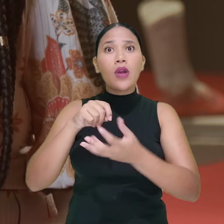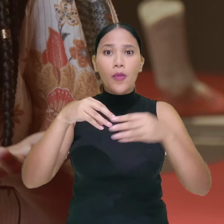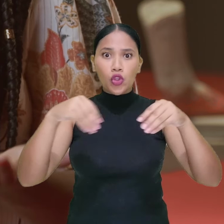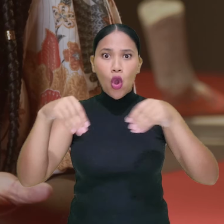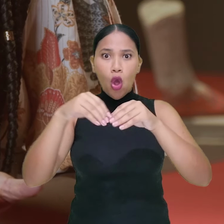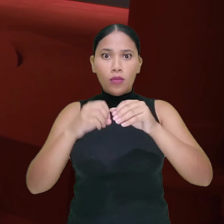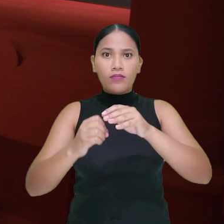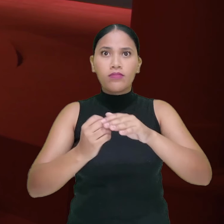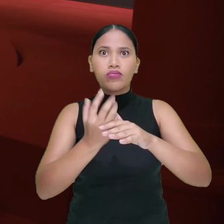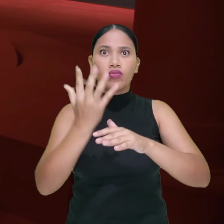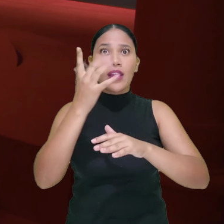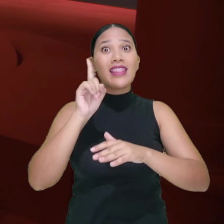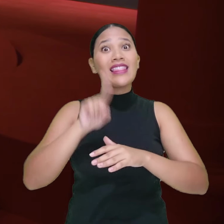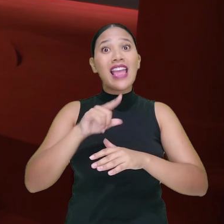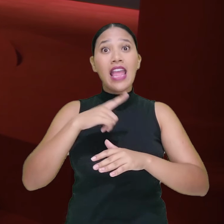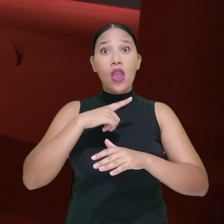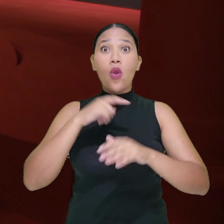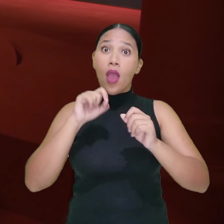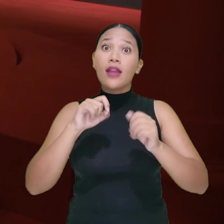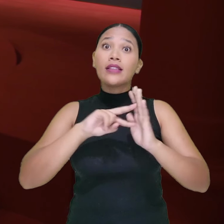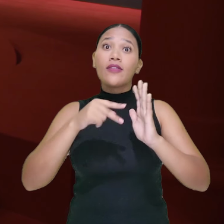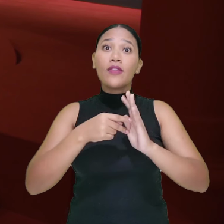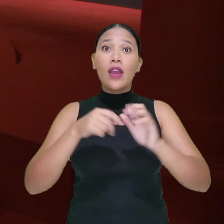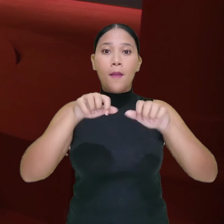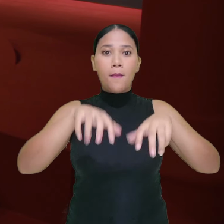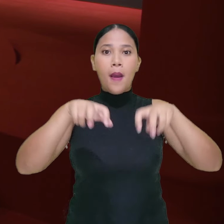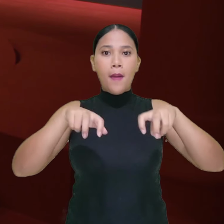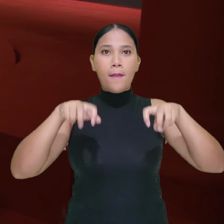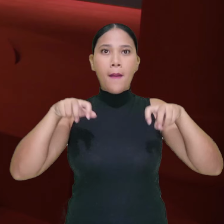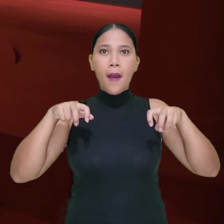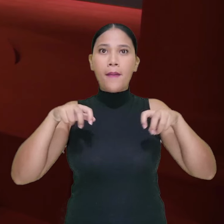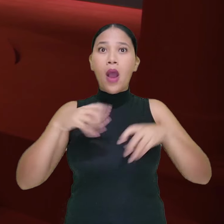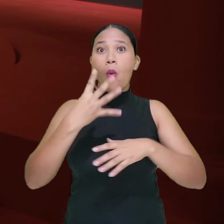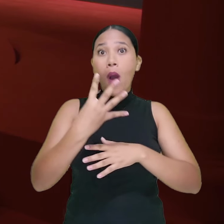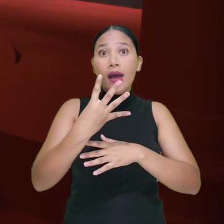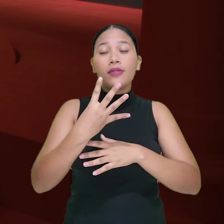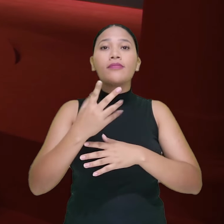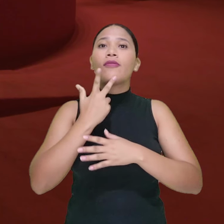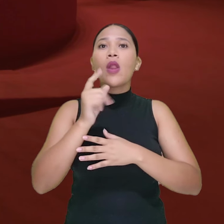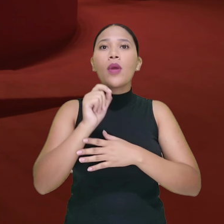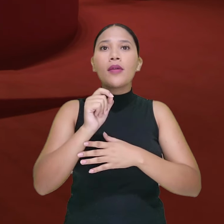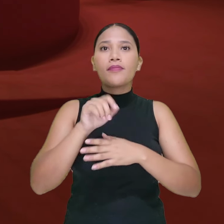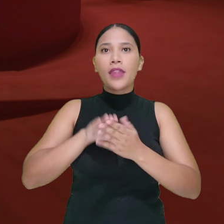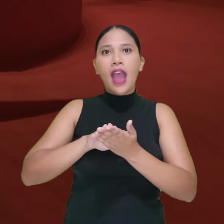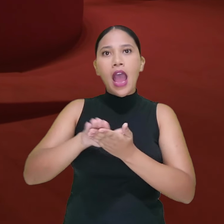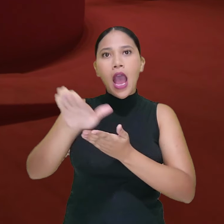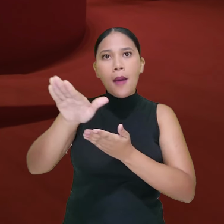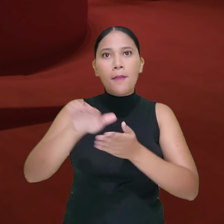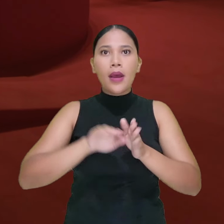solo para cima. Então, a gente tem 4 arquibancadas que são formas de montanha. Nós